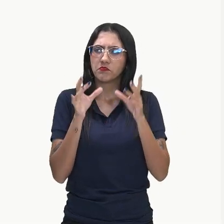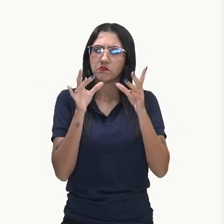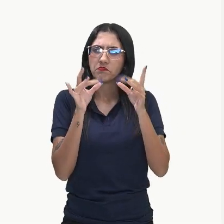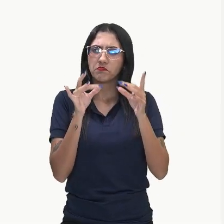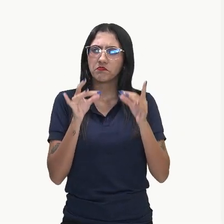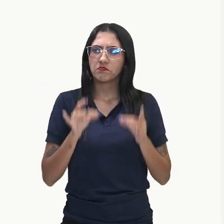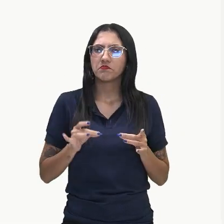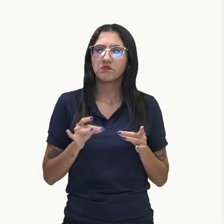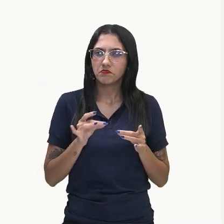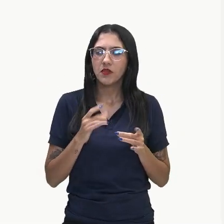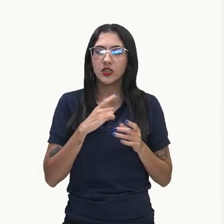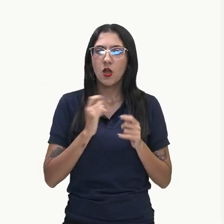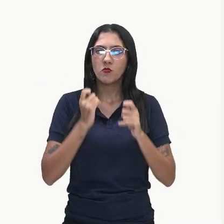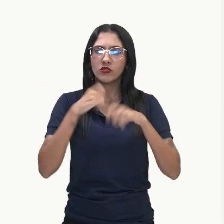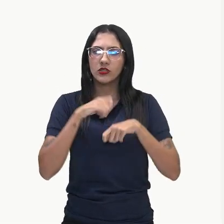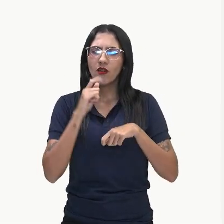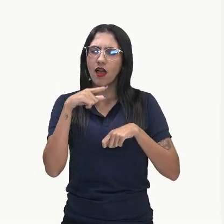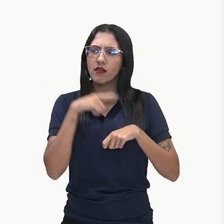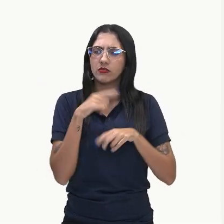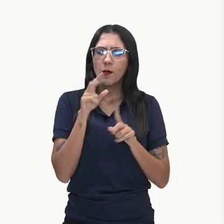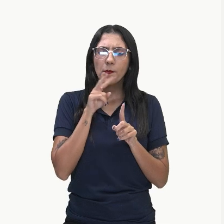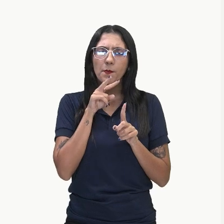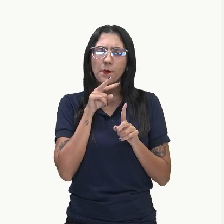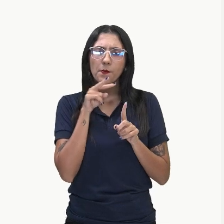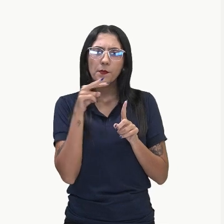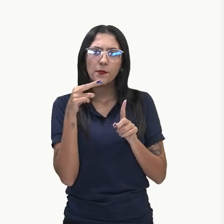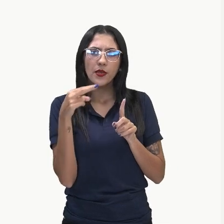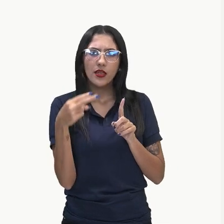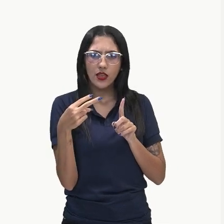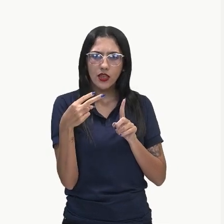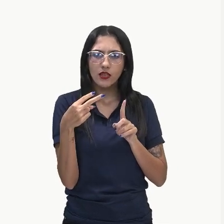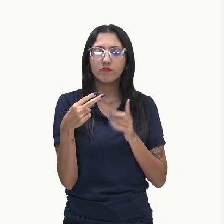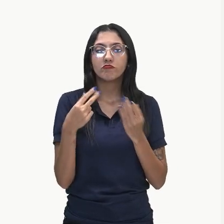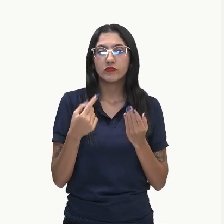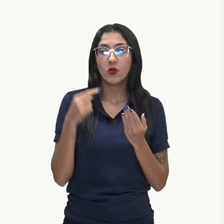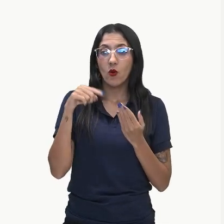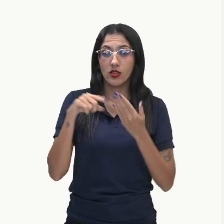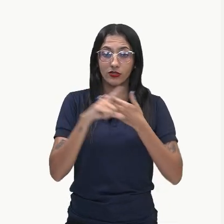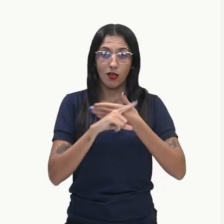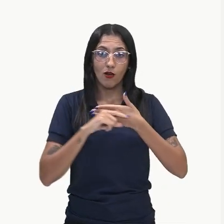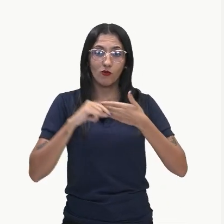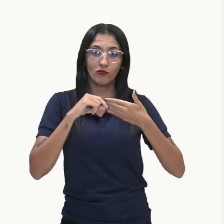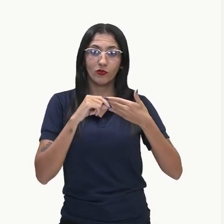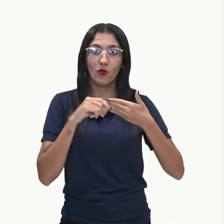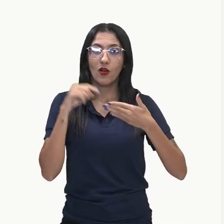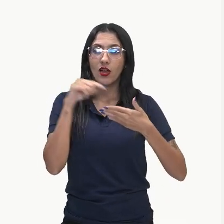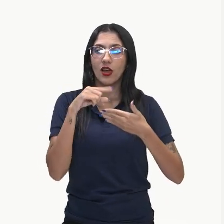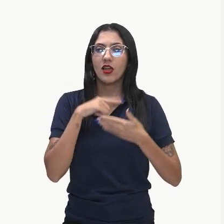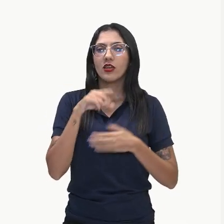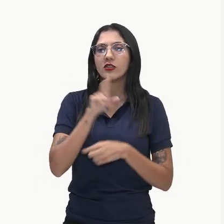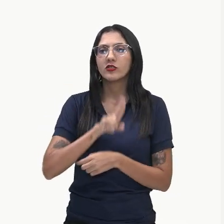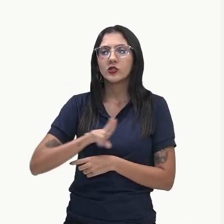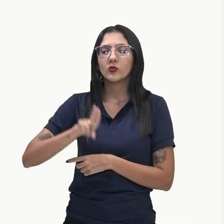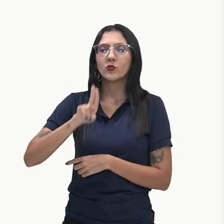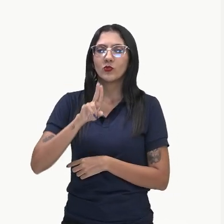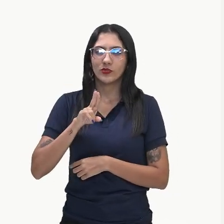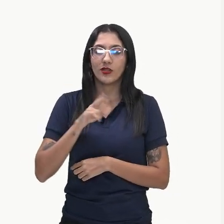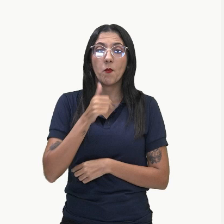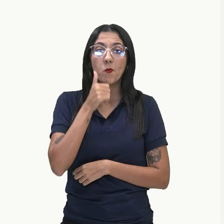para criar essa perspectiva, Leonardo da Vinci vai inserir a Mona